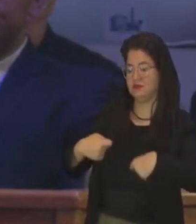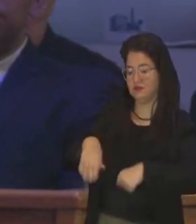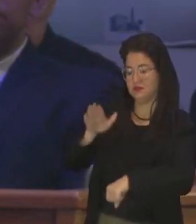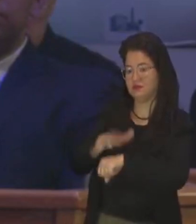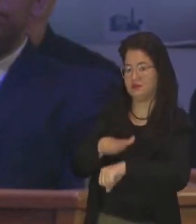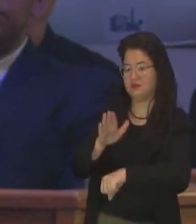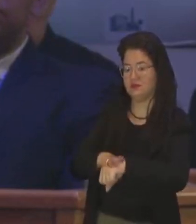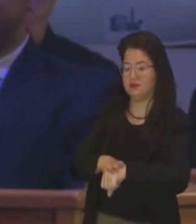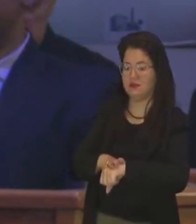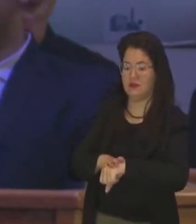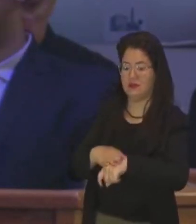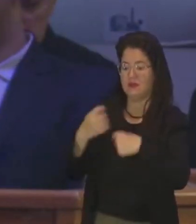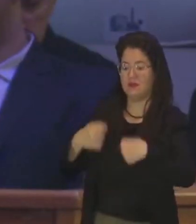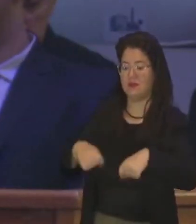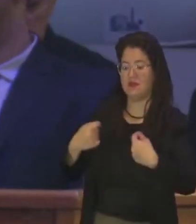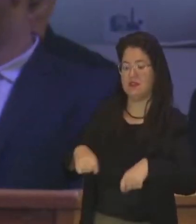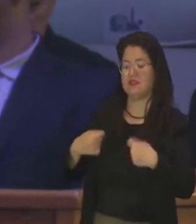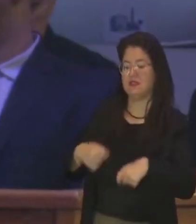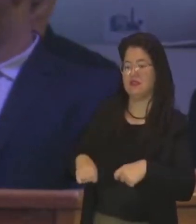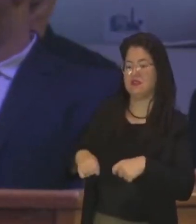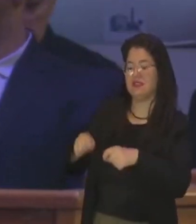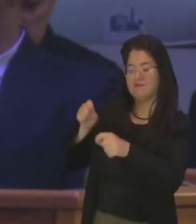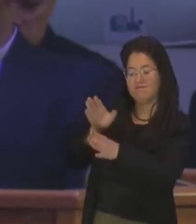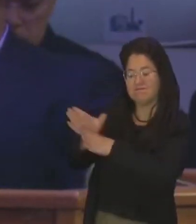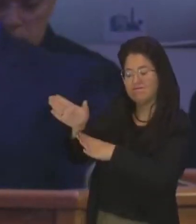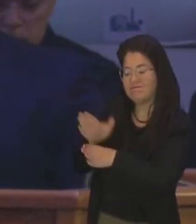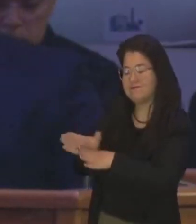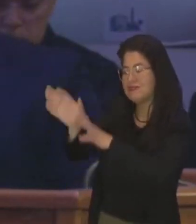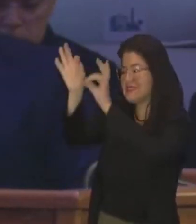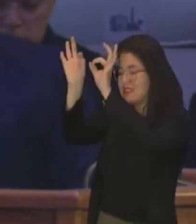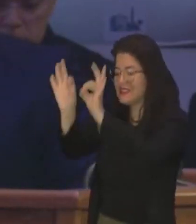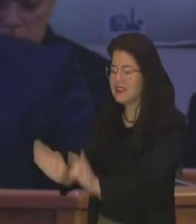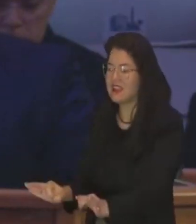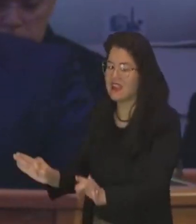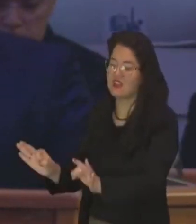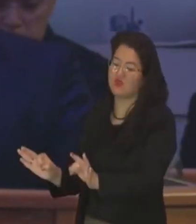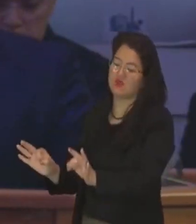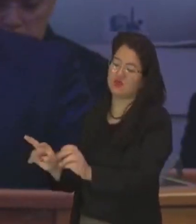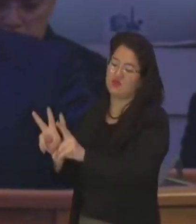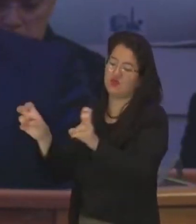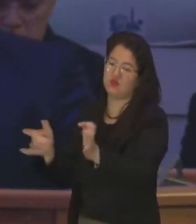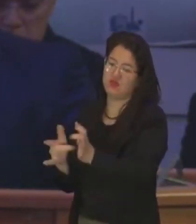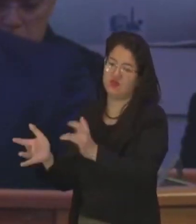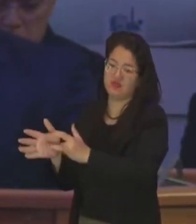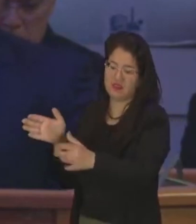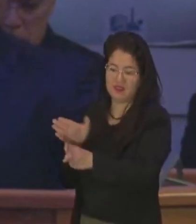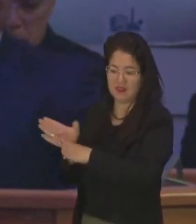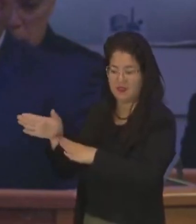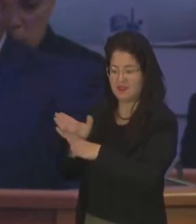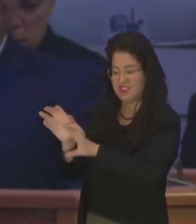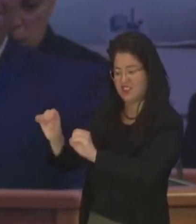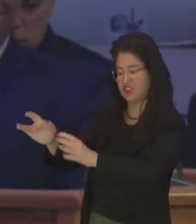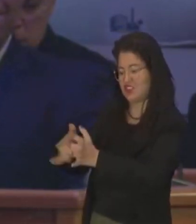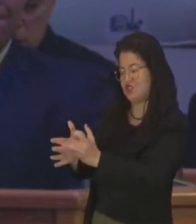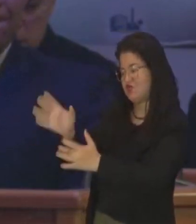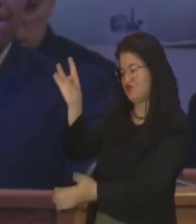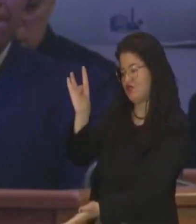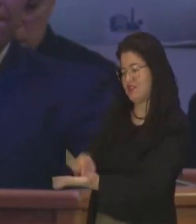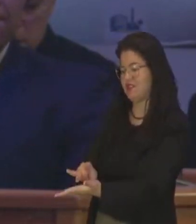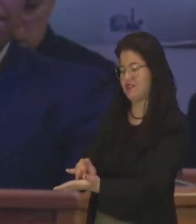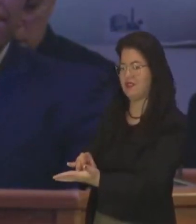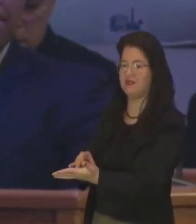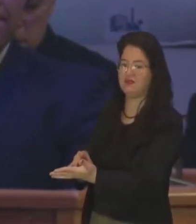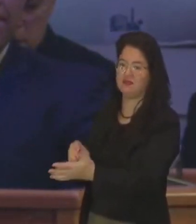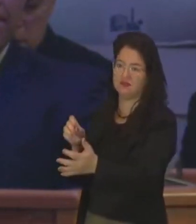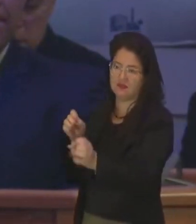talvez desconstruir o que eles sabem, o que eles pensam sobre Jesus e ensinar o Jesus verdadeiro, ensinar o